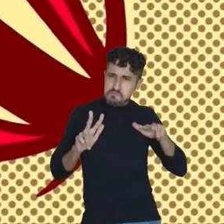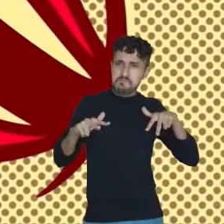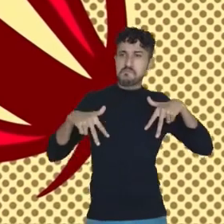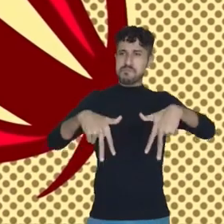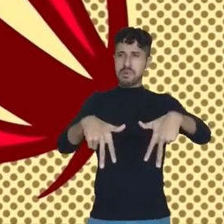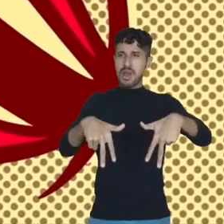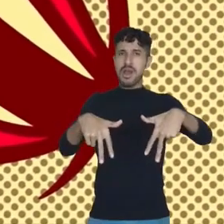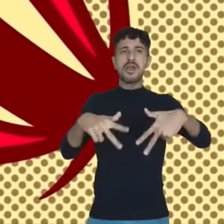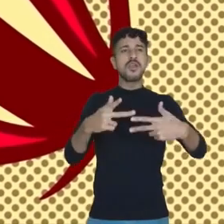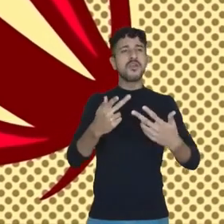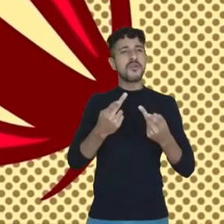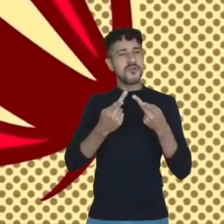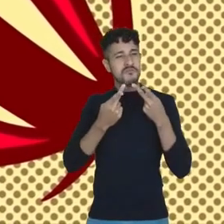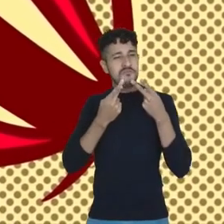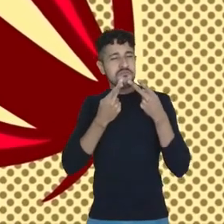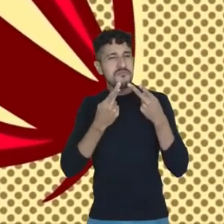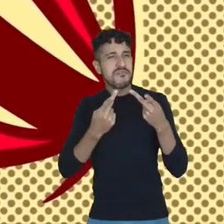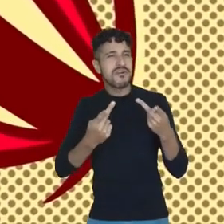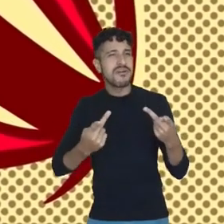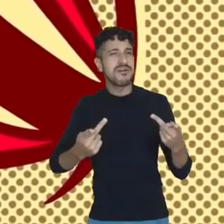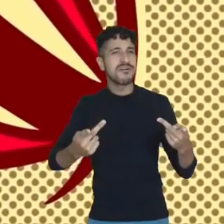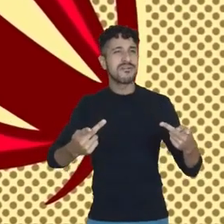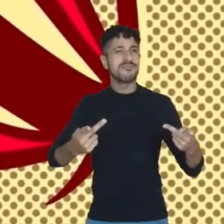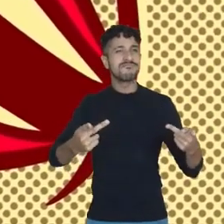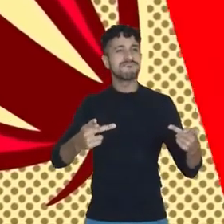agora eu vou falar.